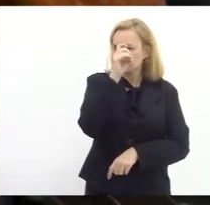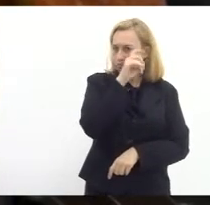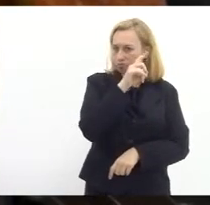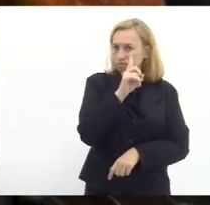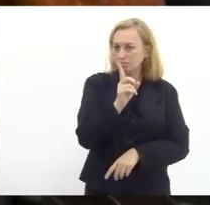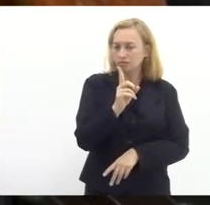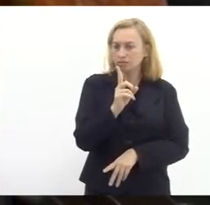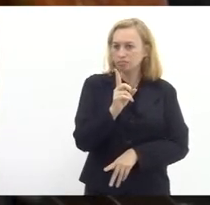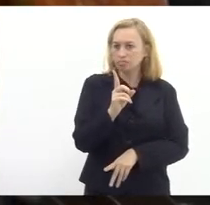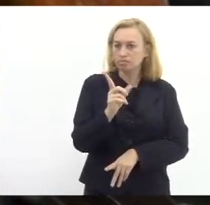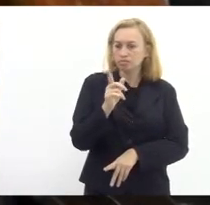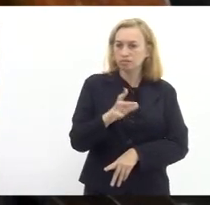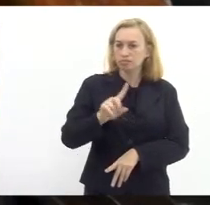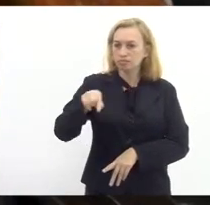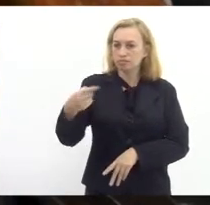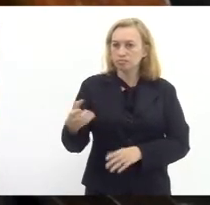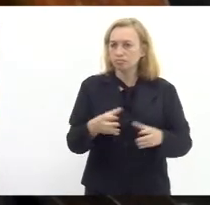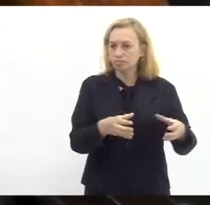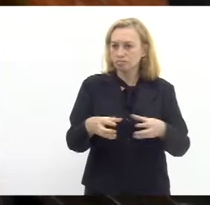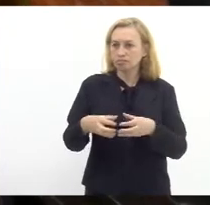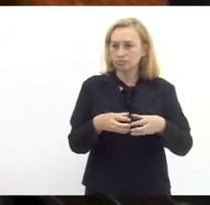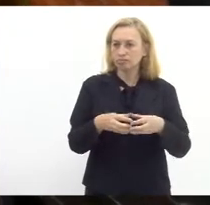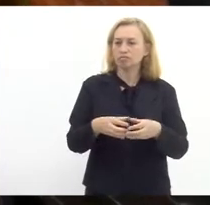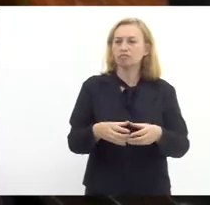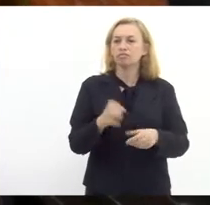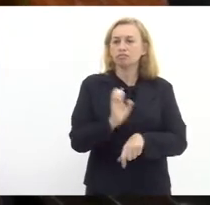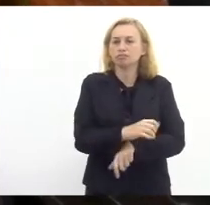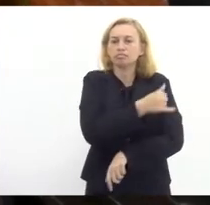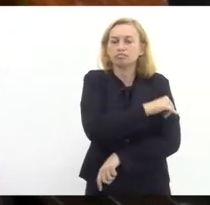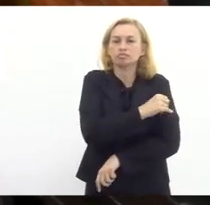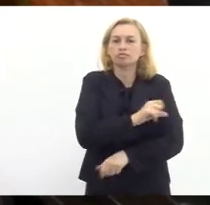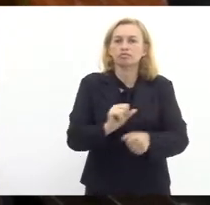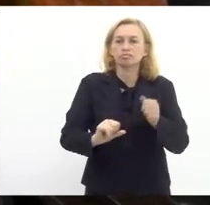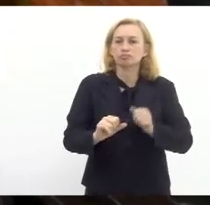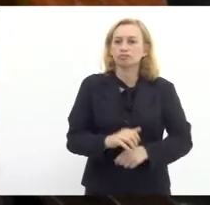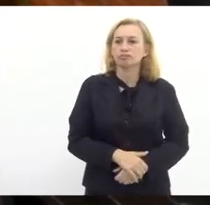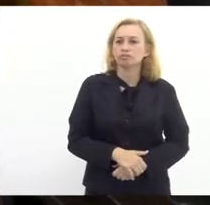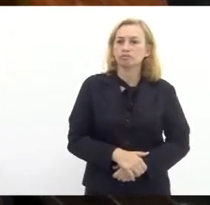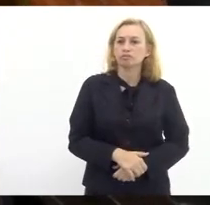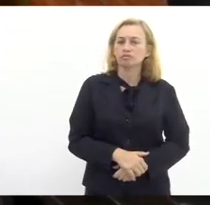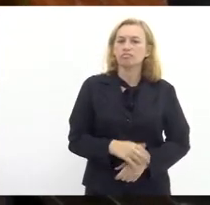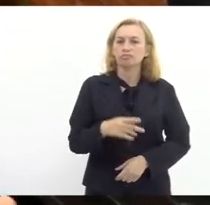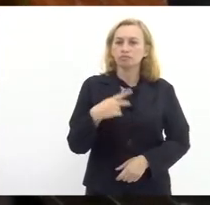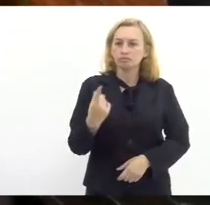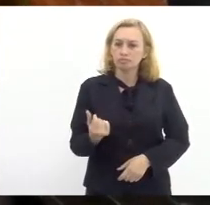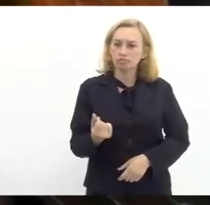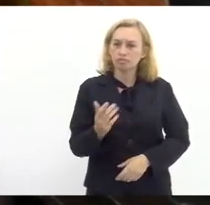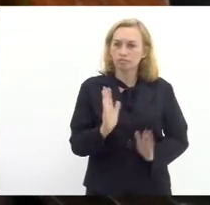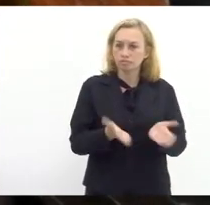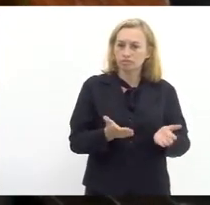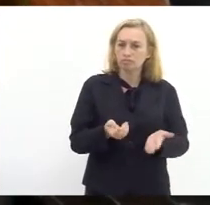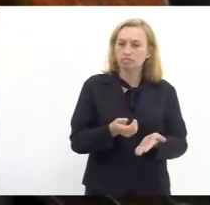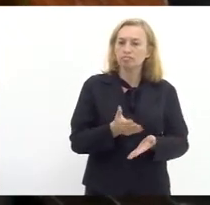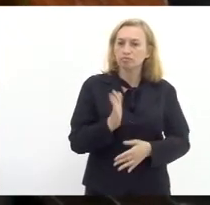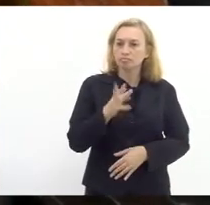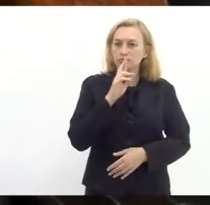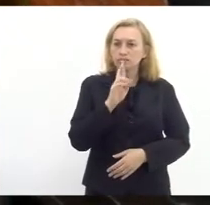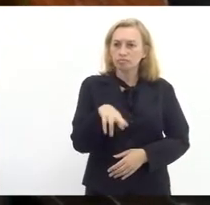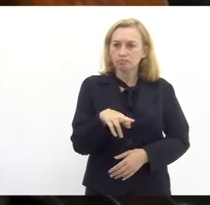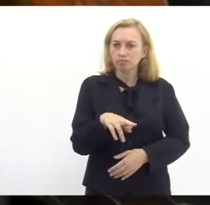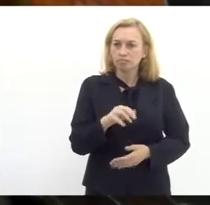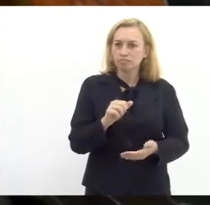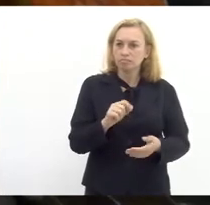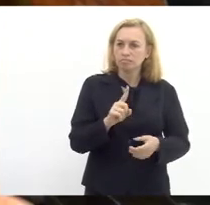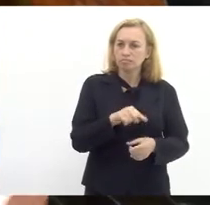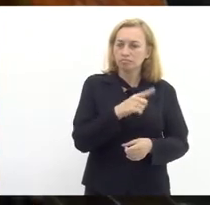feito em todos os órgãos autuadores no Estado do Rio de Janeiro. O senhor falou do valor atual inscrito, já respondi. O valor